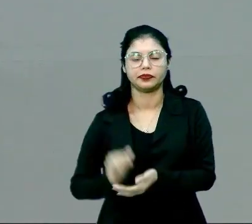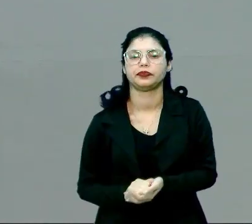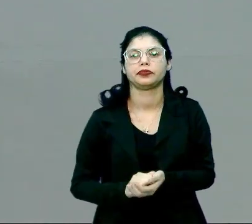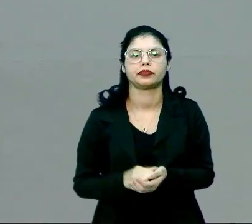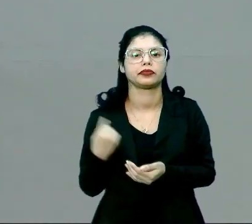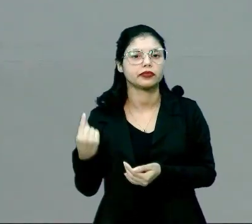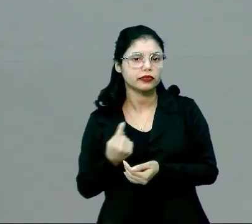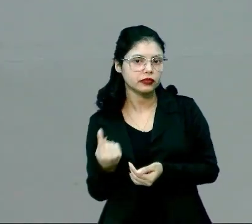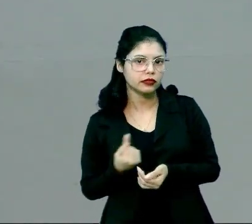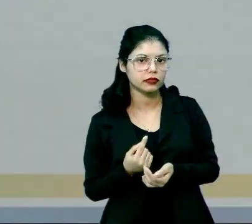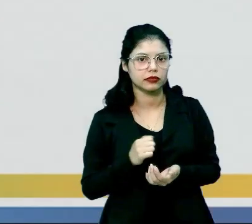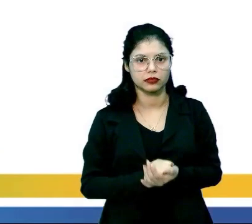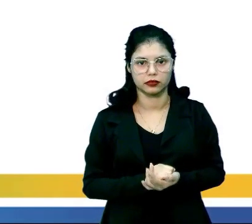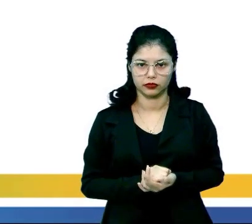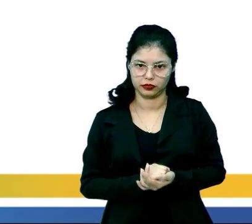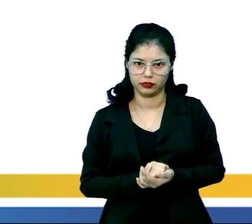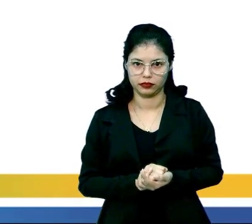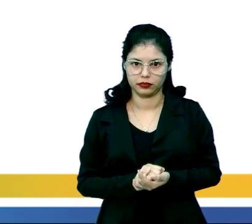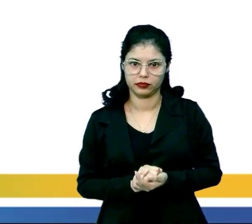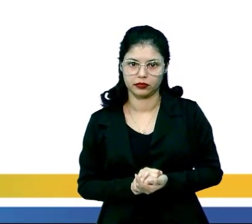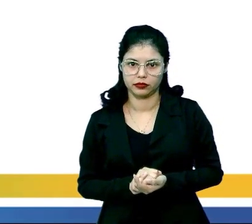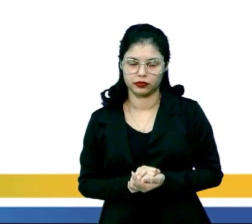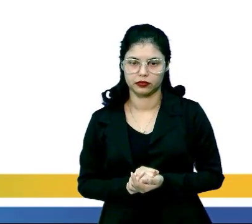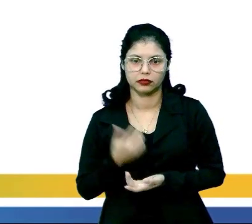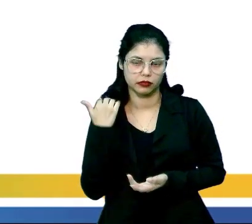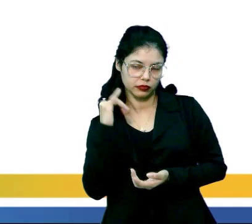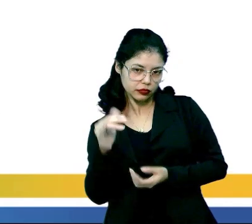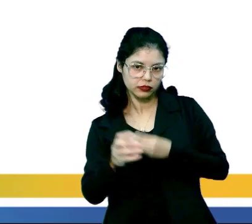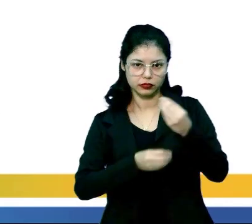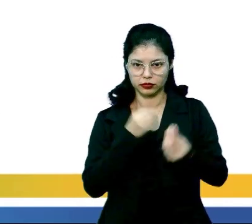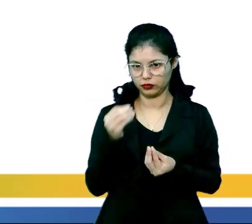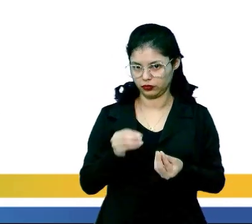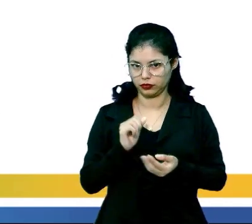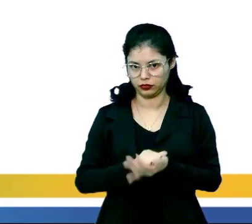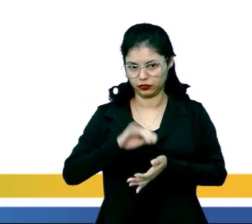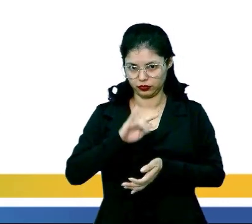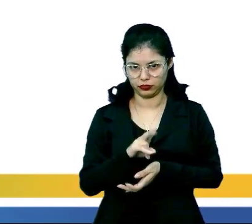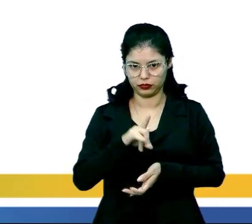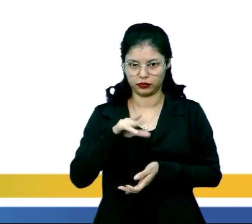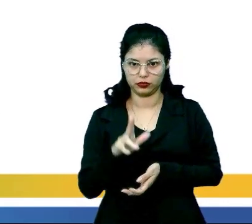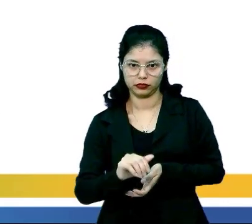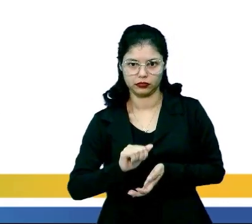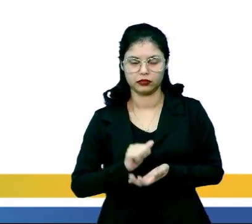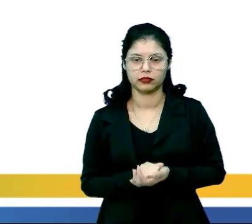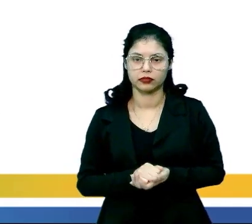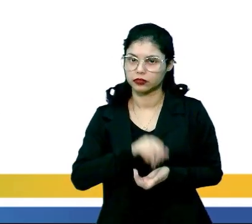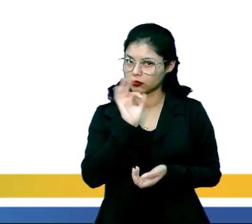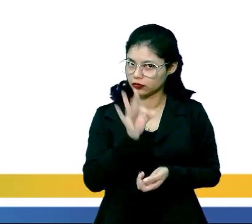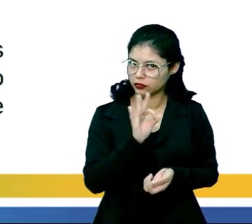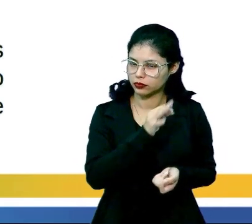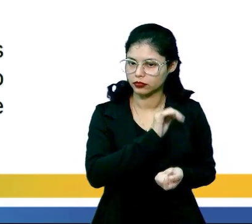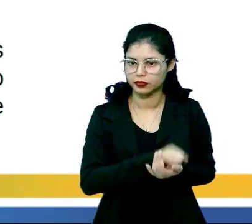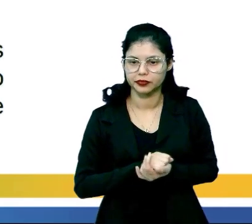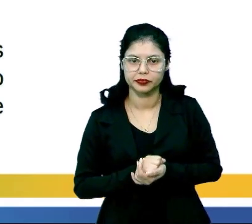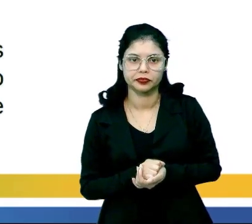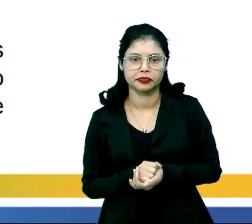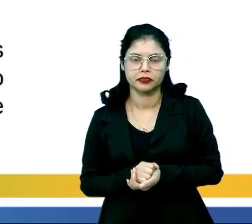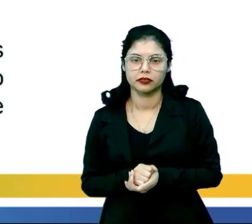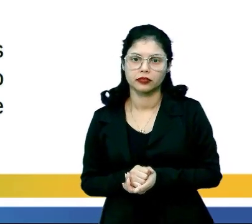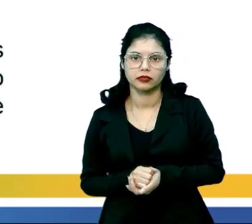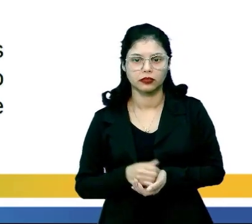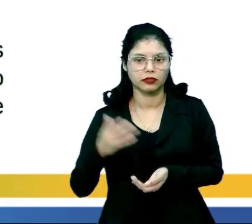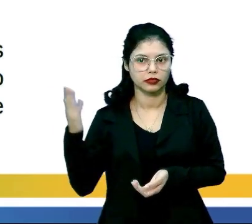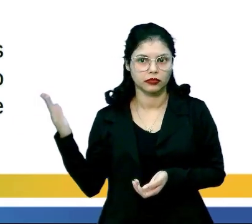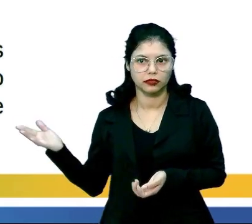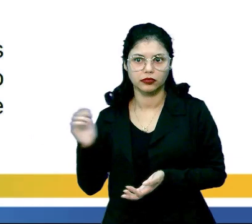Ele isola o isolante, tá? Elétrico, conhecido como bainha de mielina. Tá certo? E